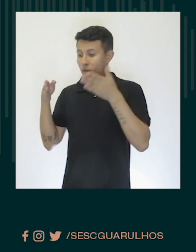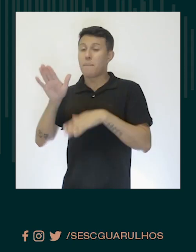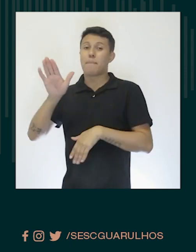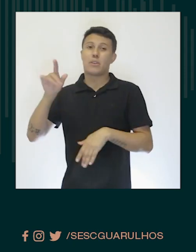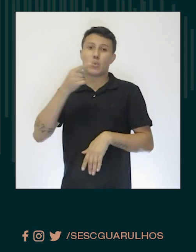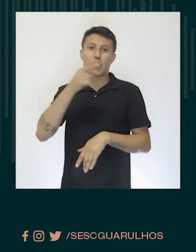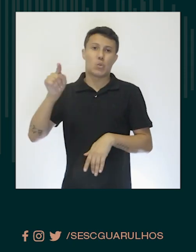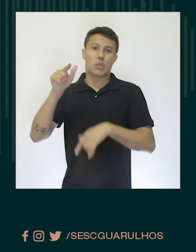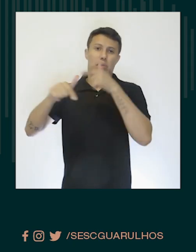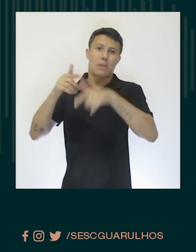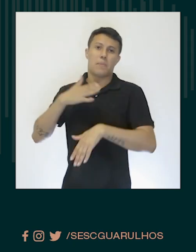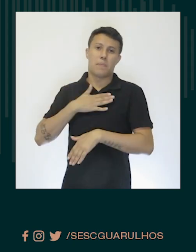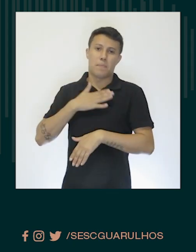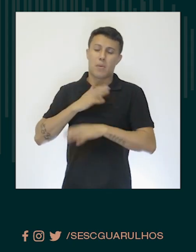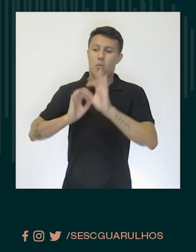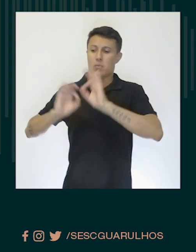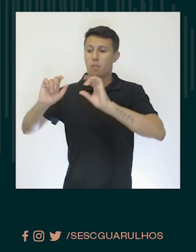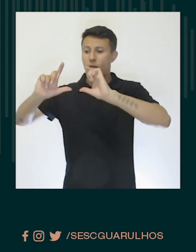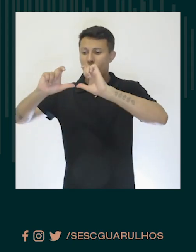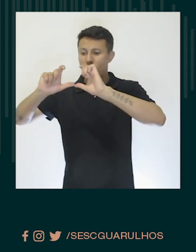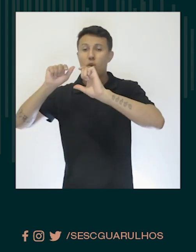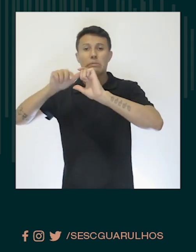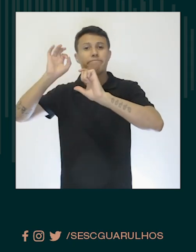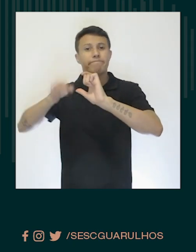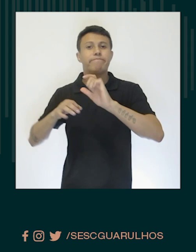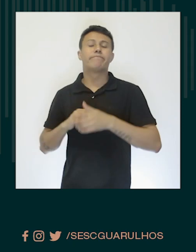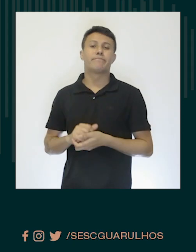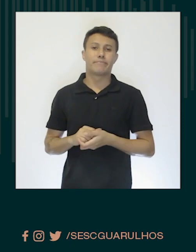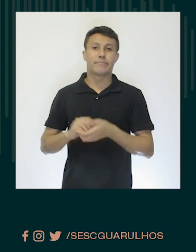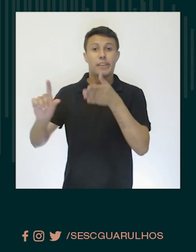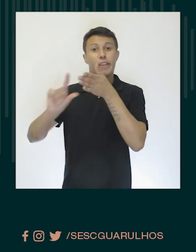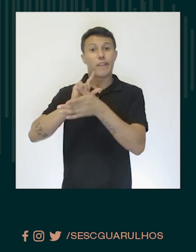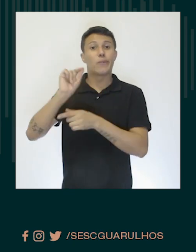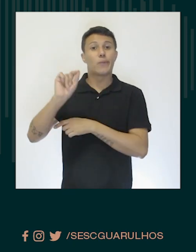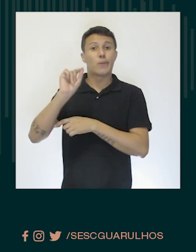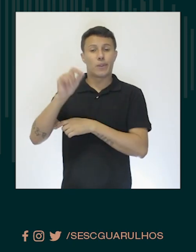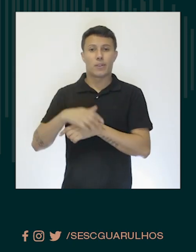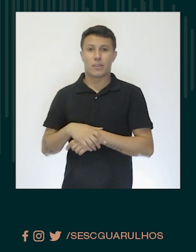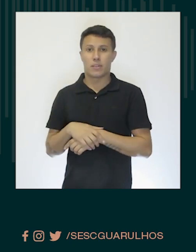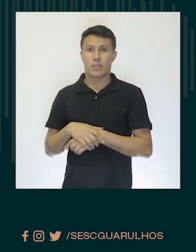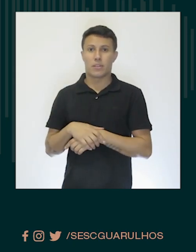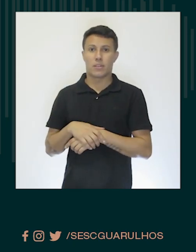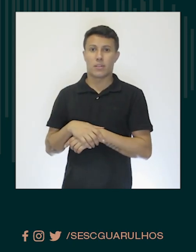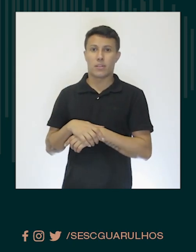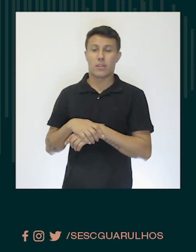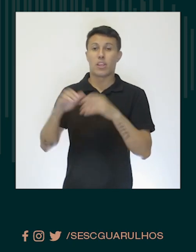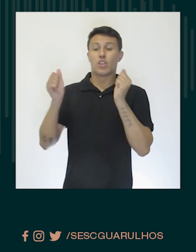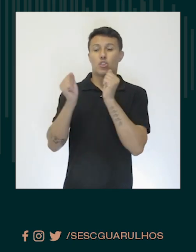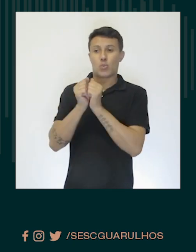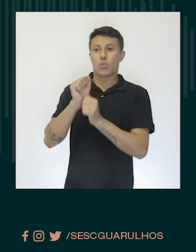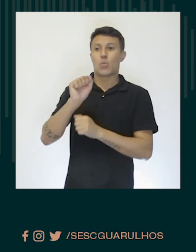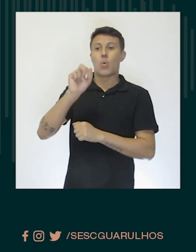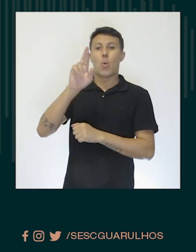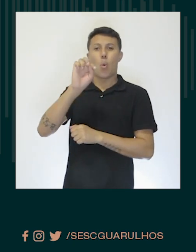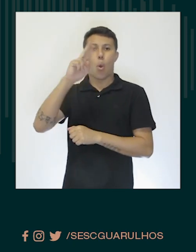pesquisa, mas o último trabalho que eu tinha efetuado em fotografia, antes da pandemia, eu tinha fotografado a MC Cacau